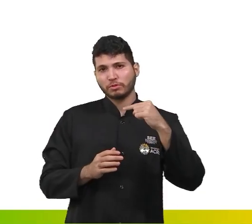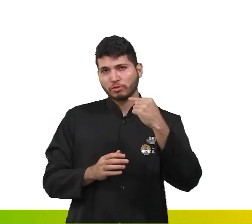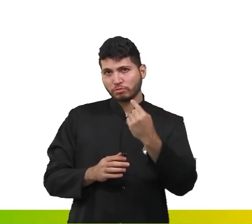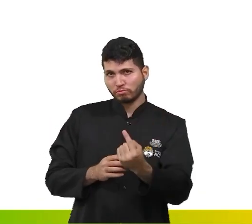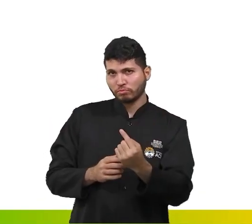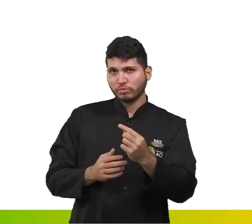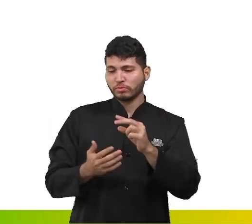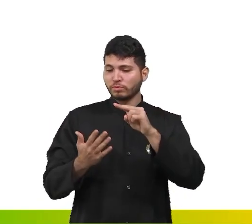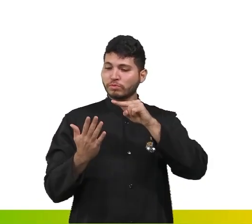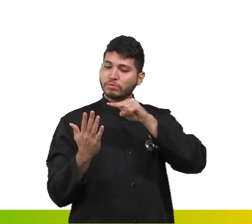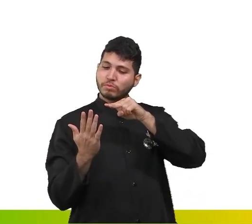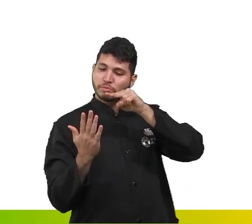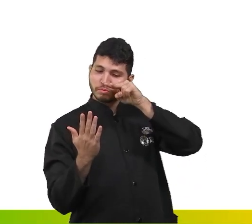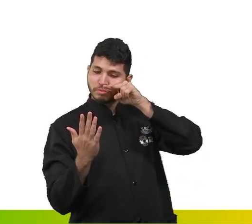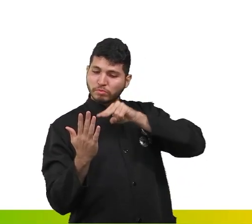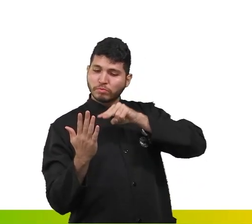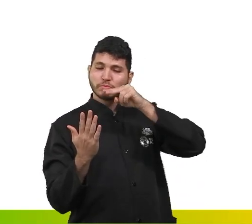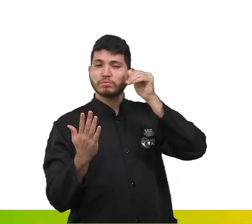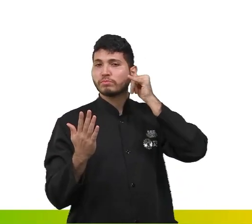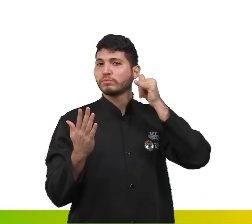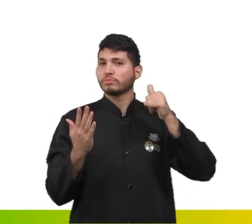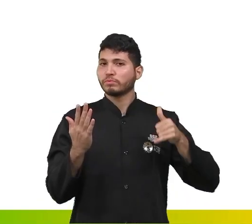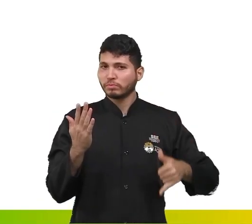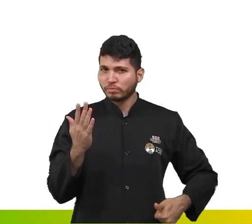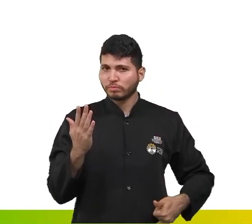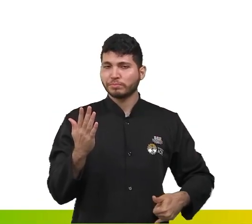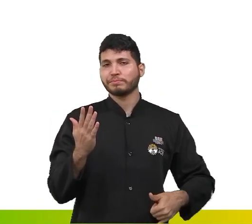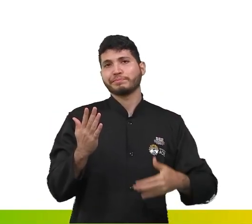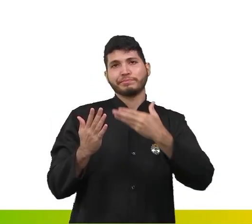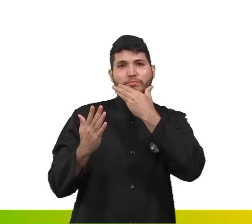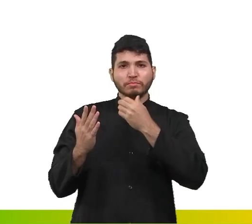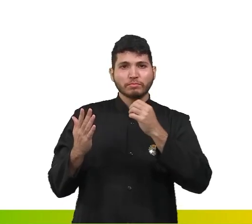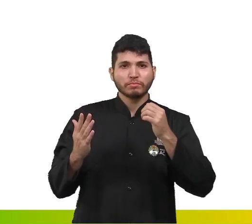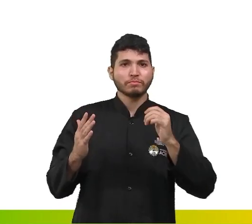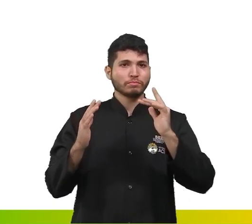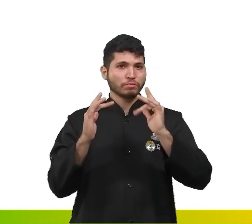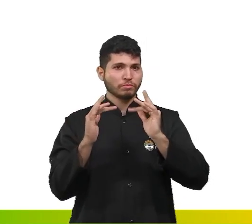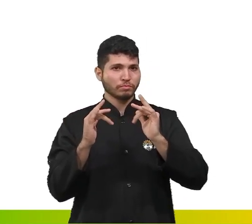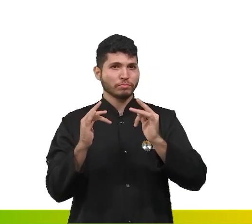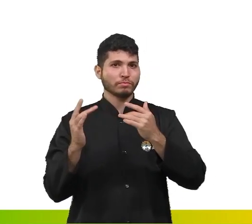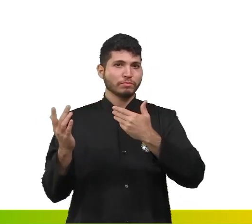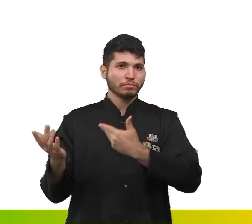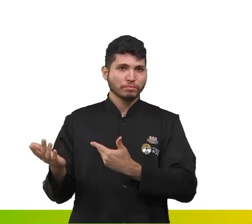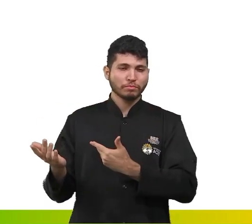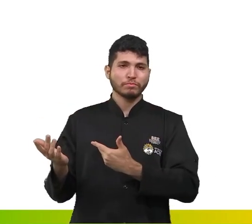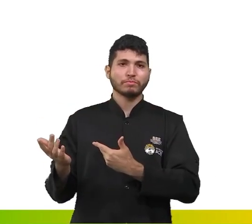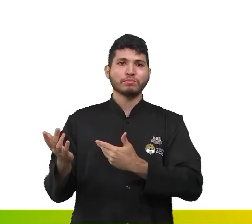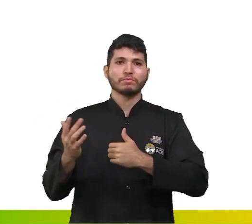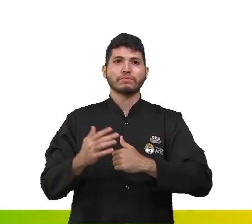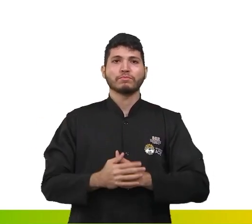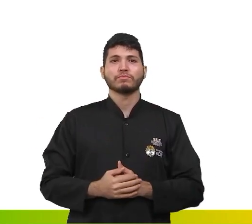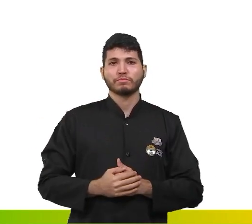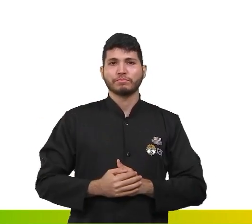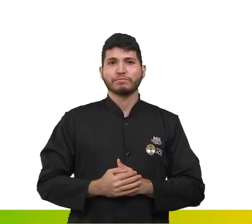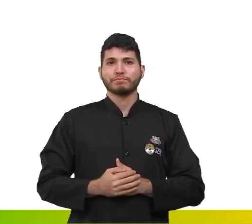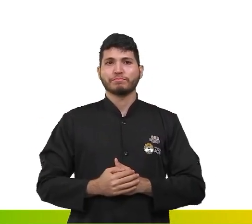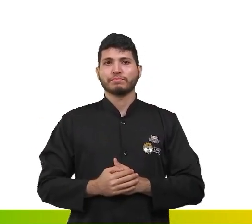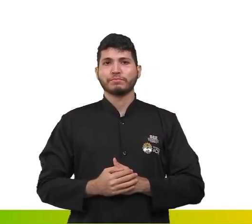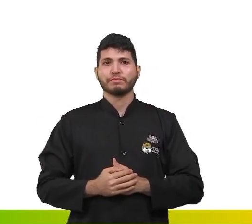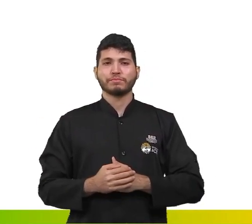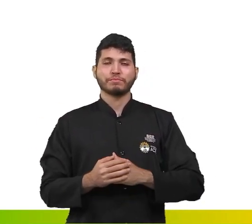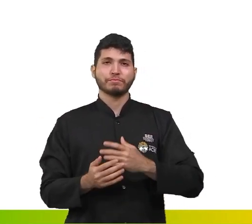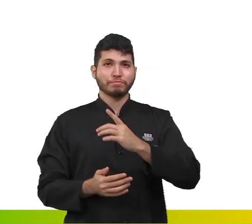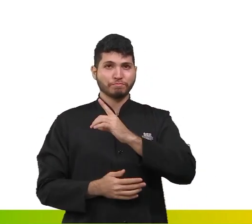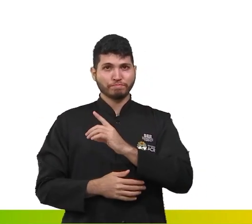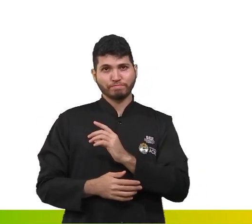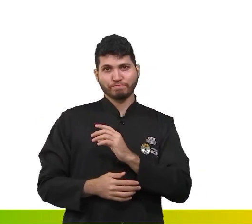Outra manchete diz o seguinte, na Paraíba: mulher é morta asfixiada após